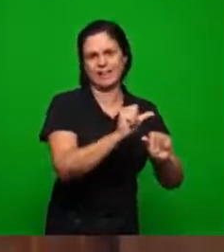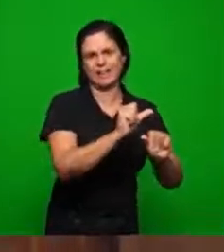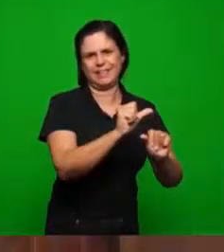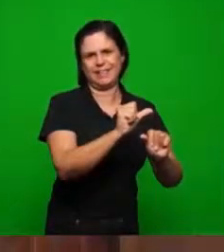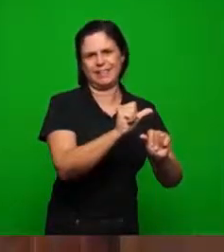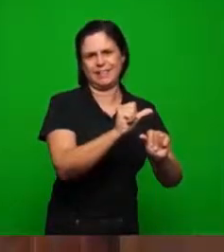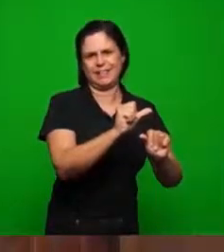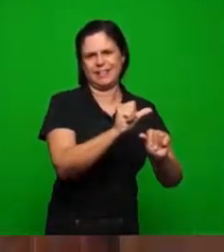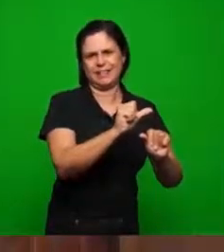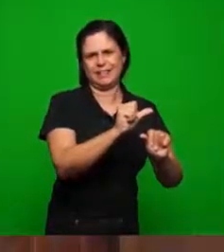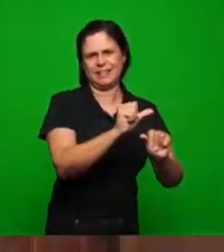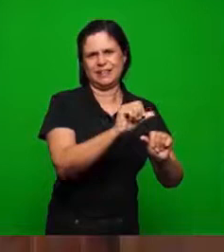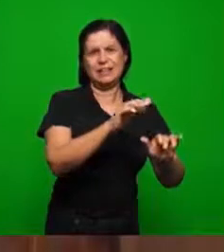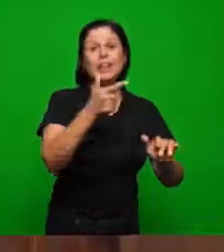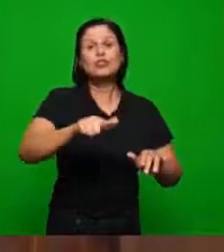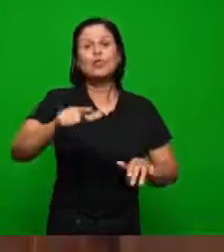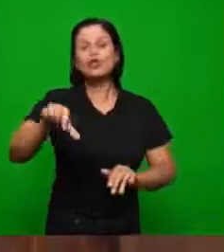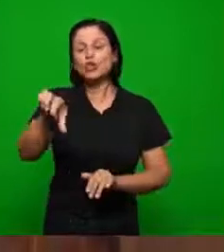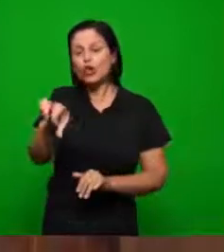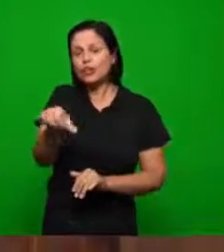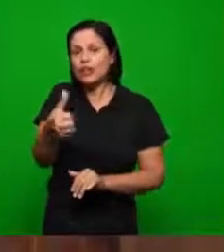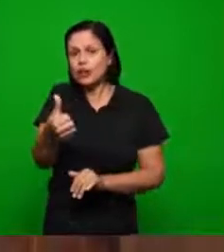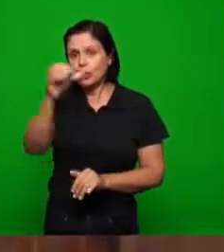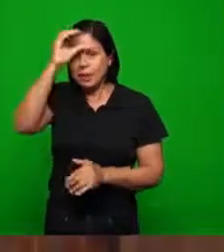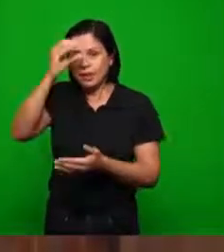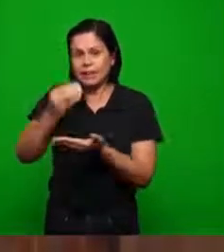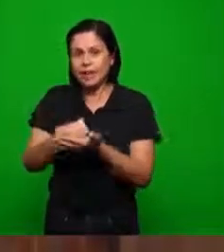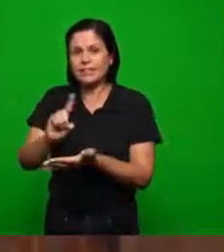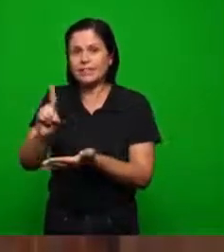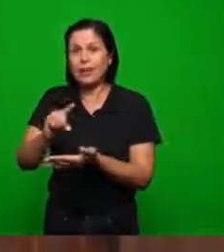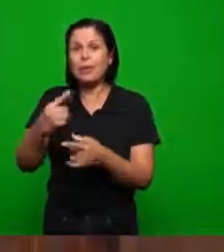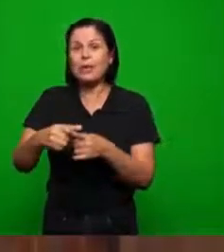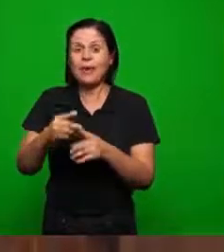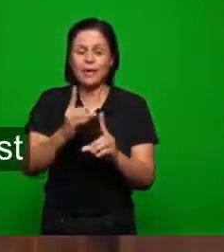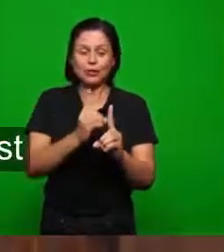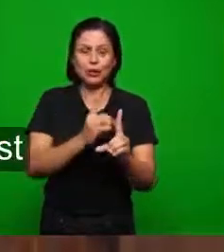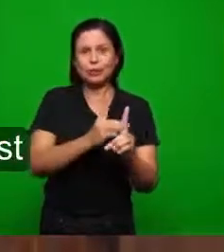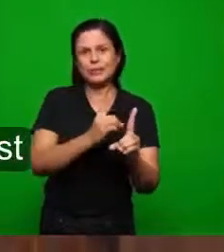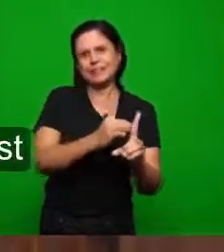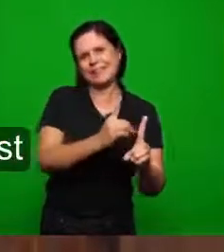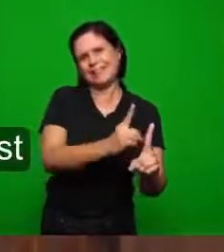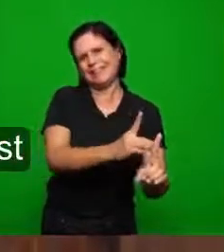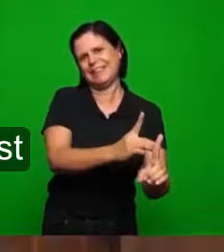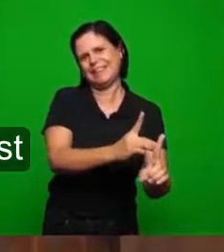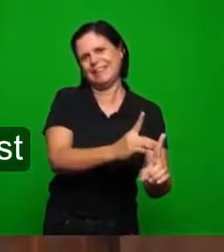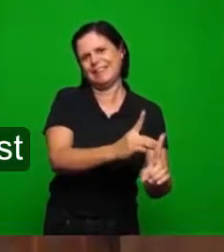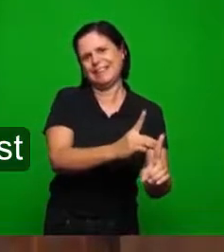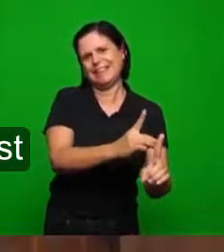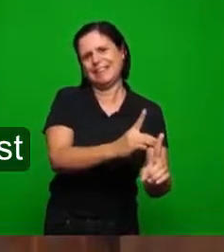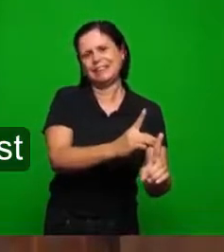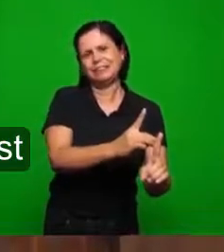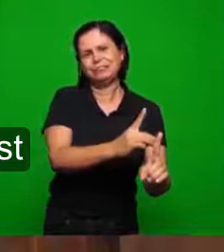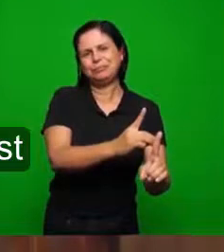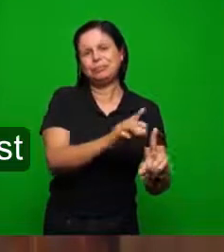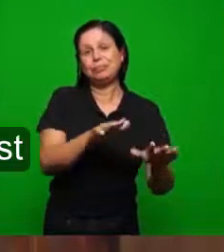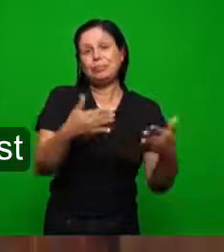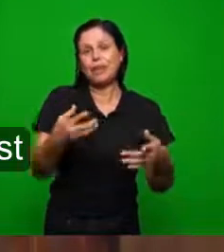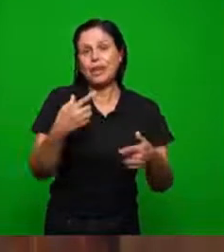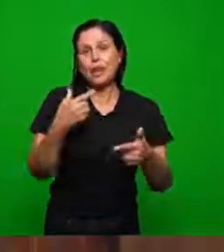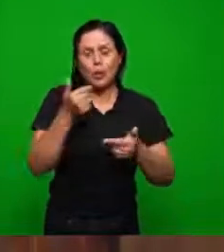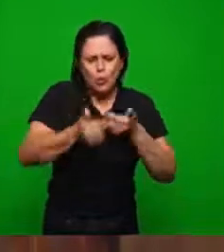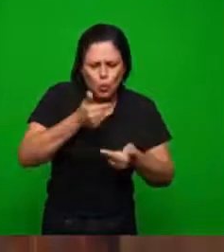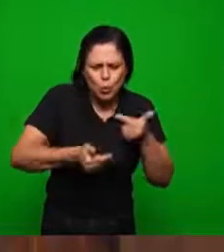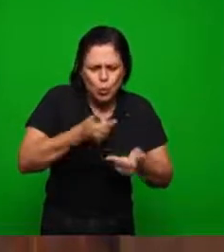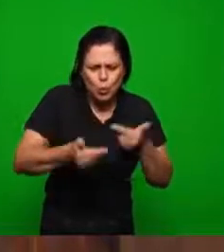outros 91 teses. O problema estava na doutrina. E a questão era toda, a luta era